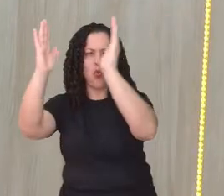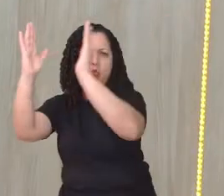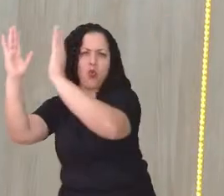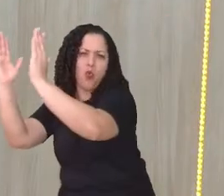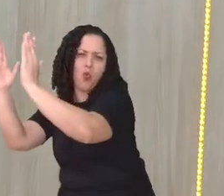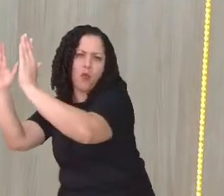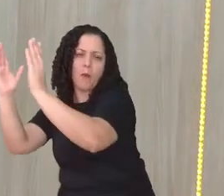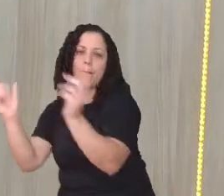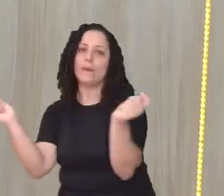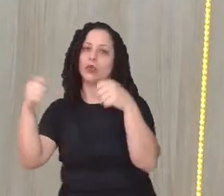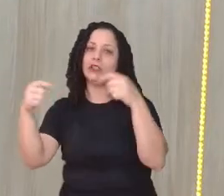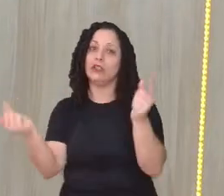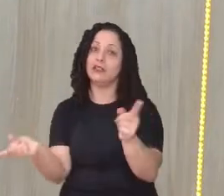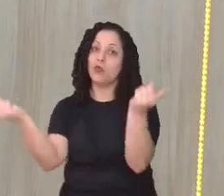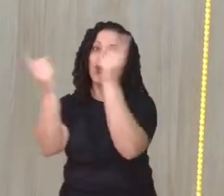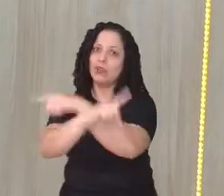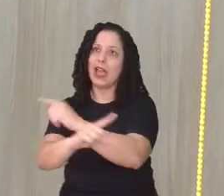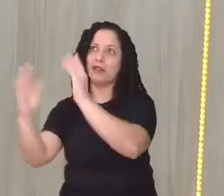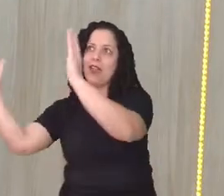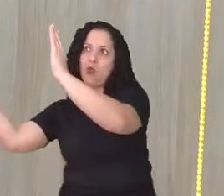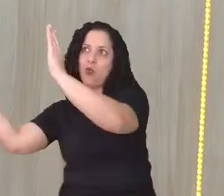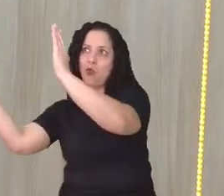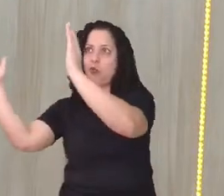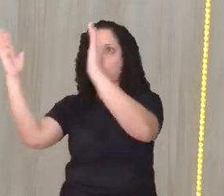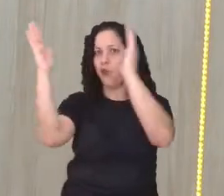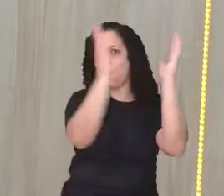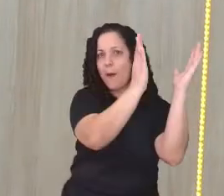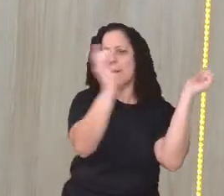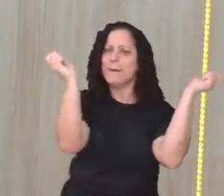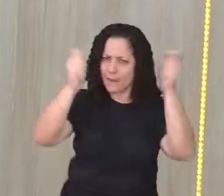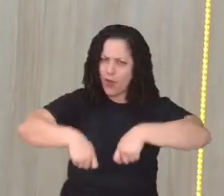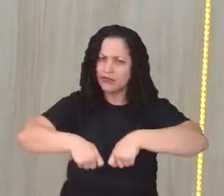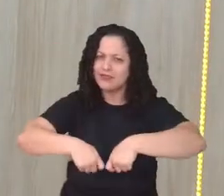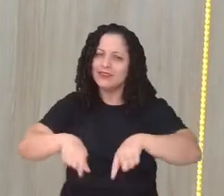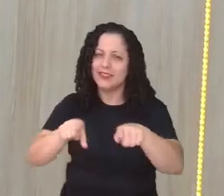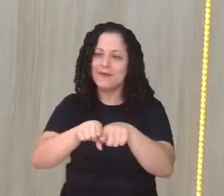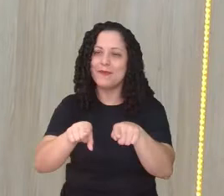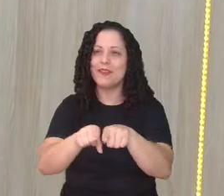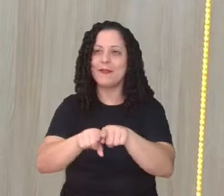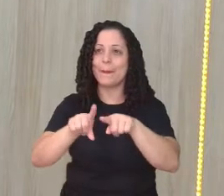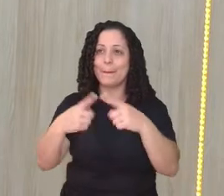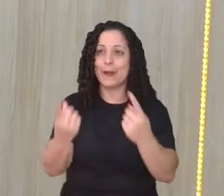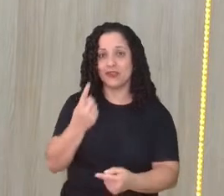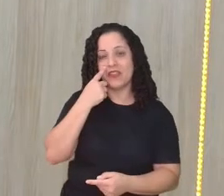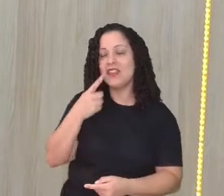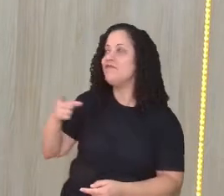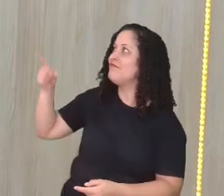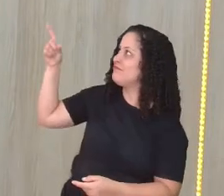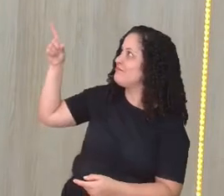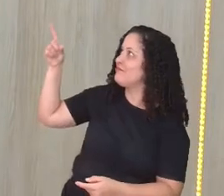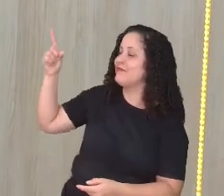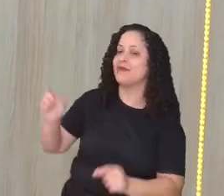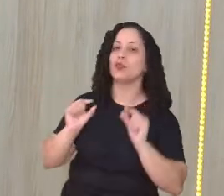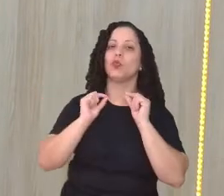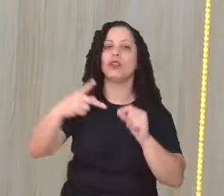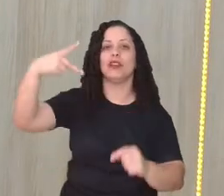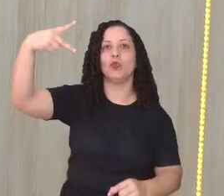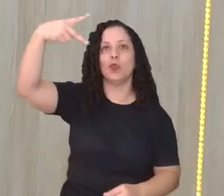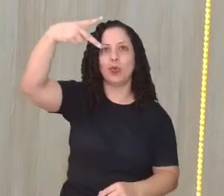invertido? Poderia. Mas olha só, olha aqui o sinal. A